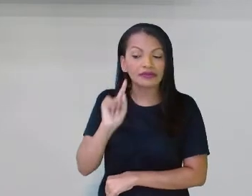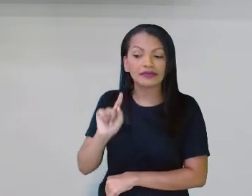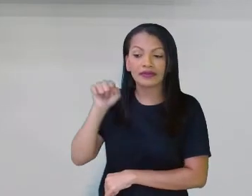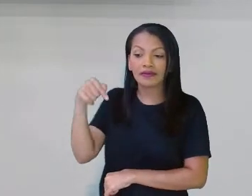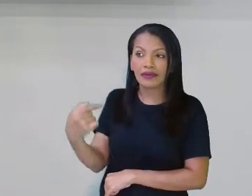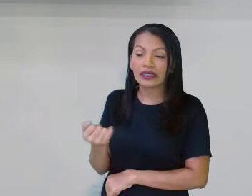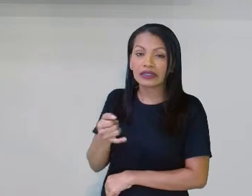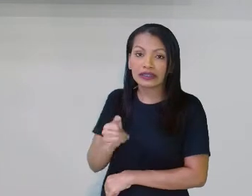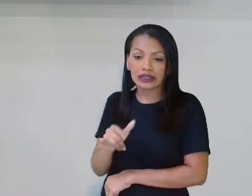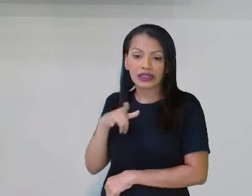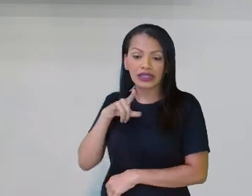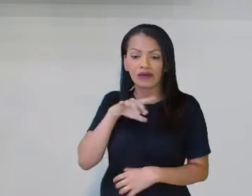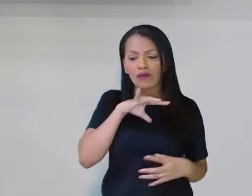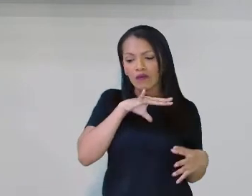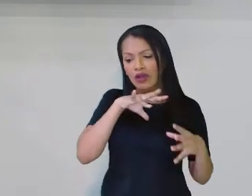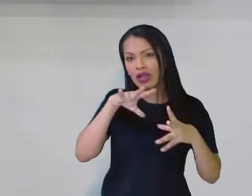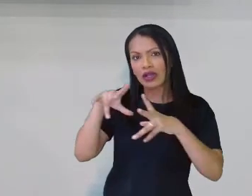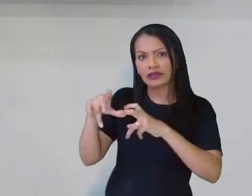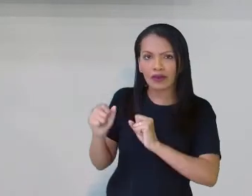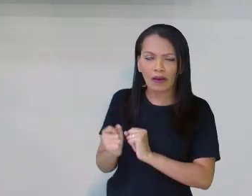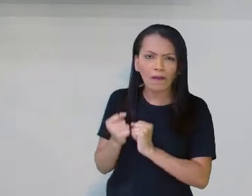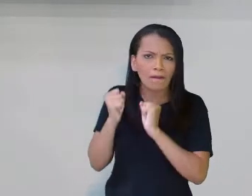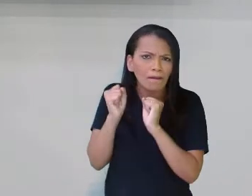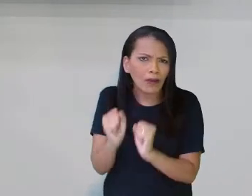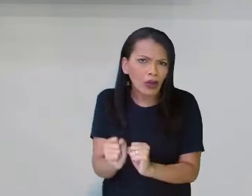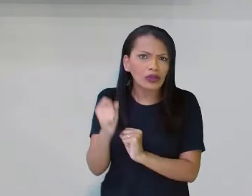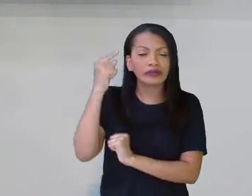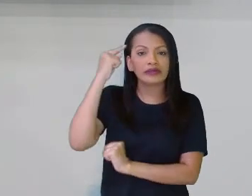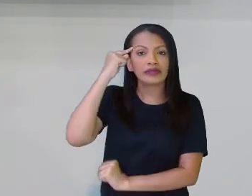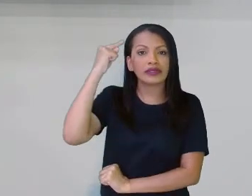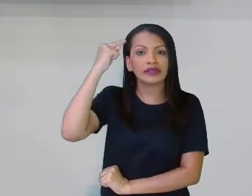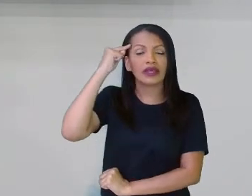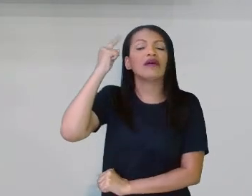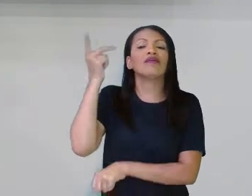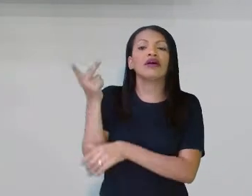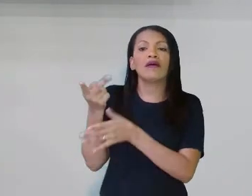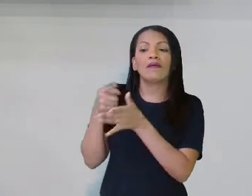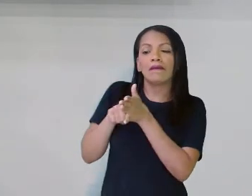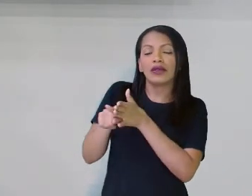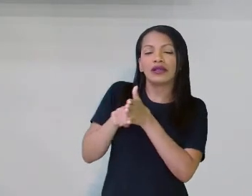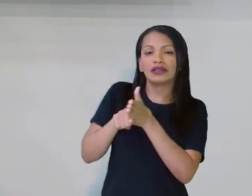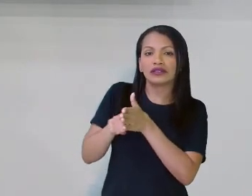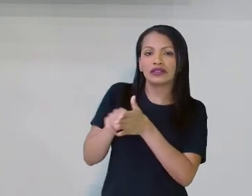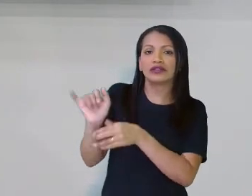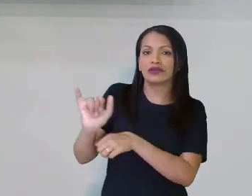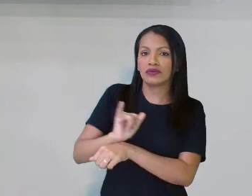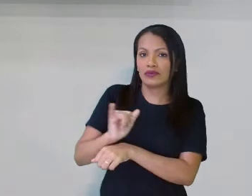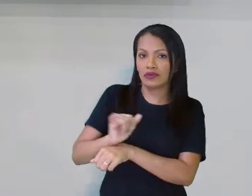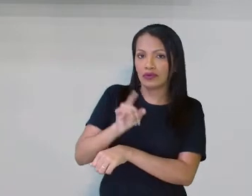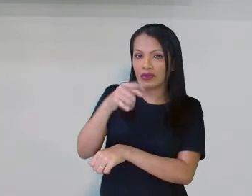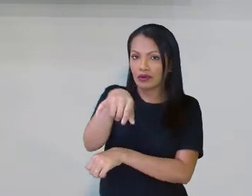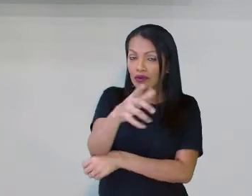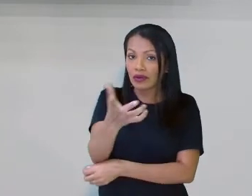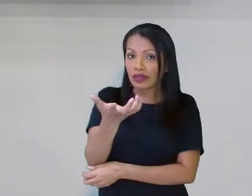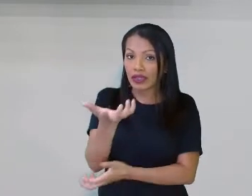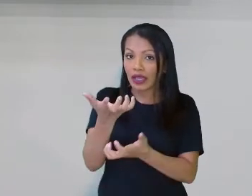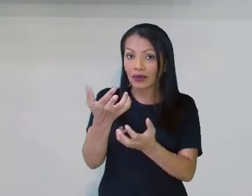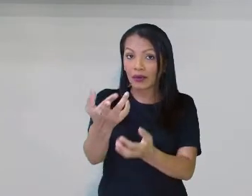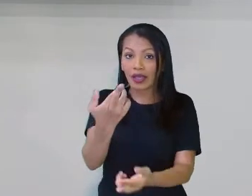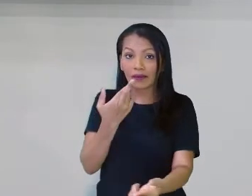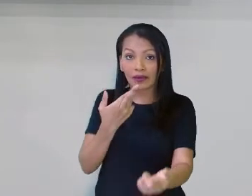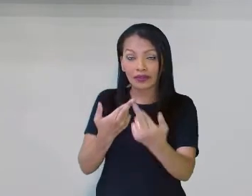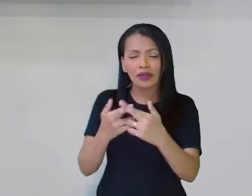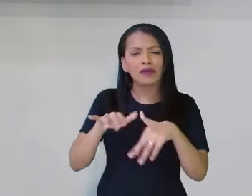olha, se aparecer um animal, muitas vezes a gente pode pensar sobre ele. Eu vou ficar buscando no YouTube, eu quero resposta de vocês. Que animal